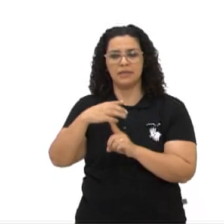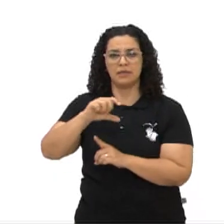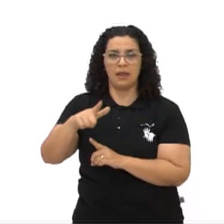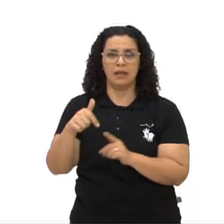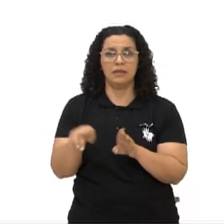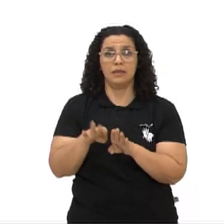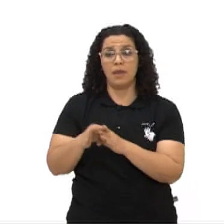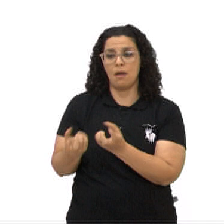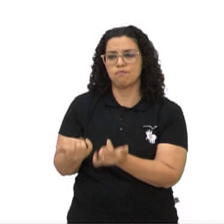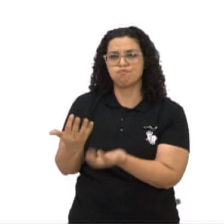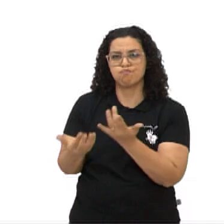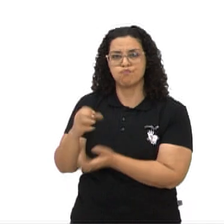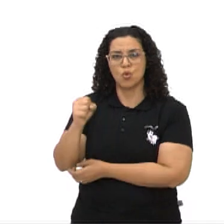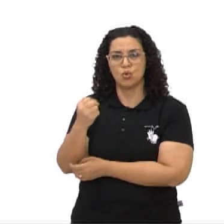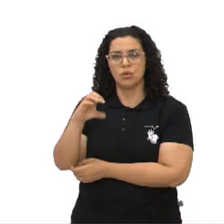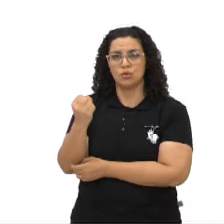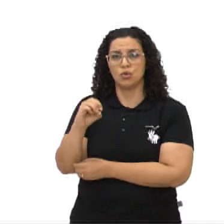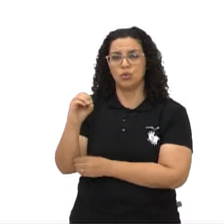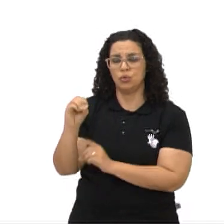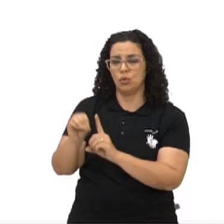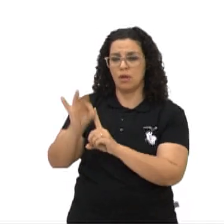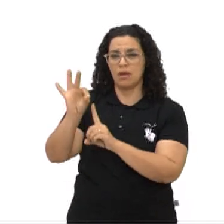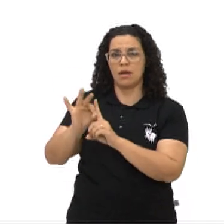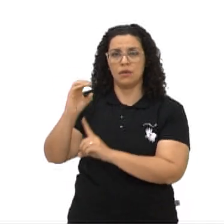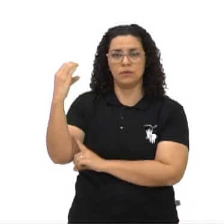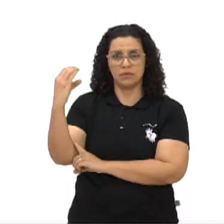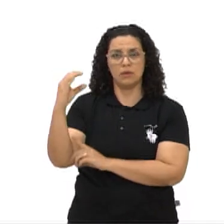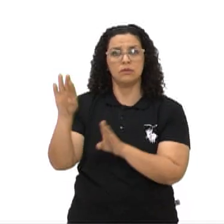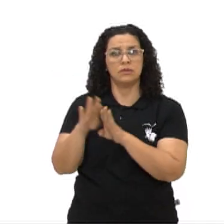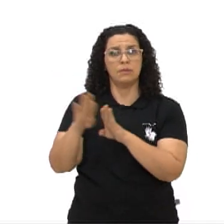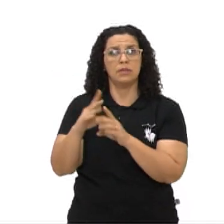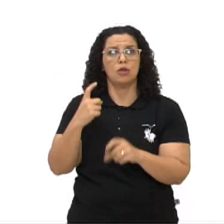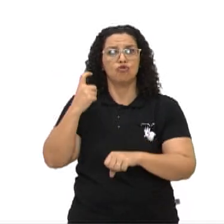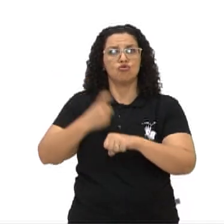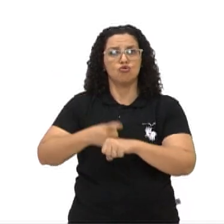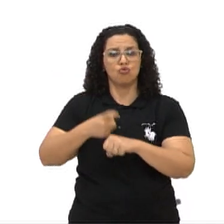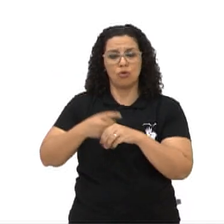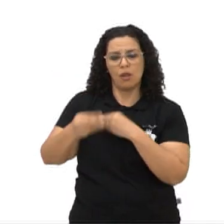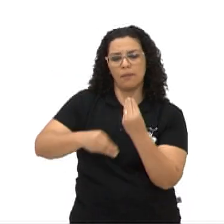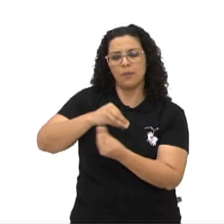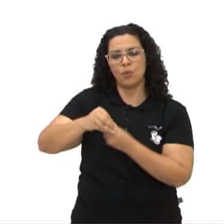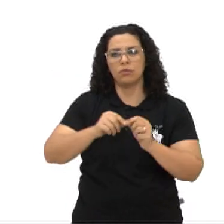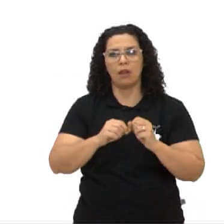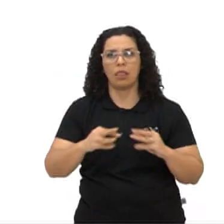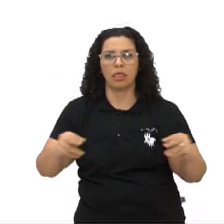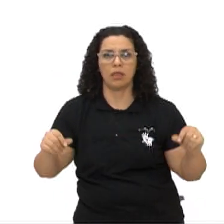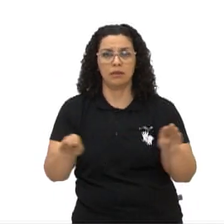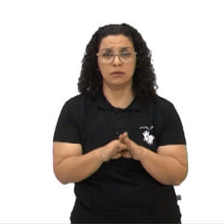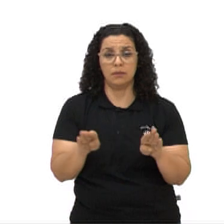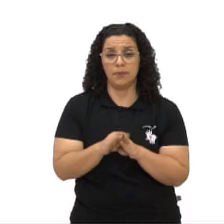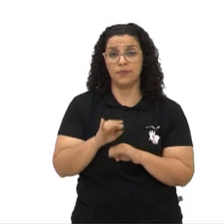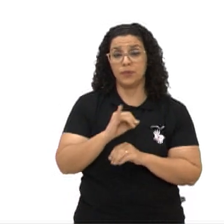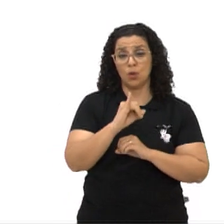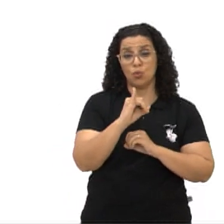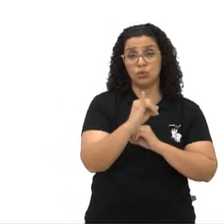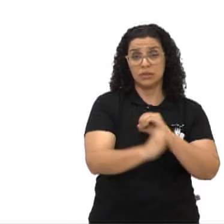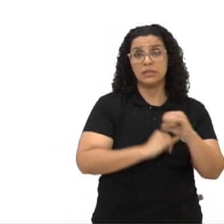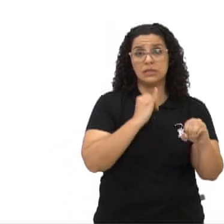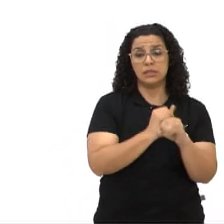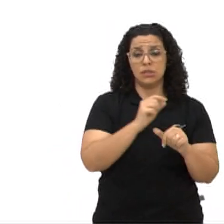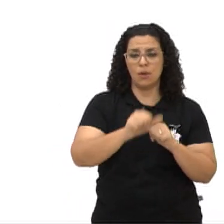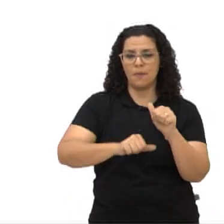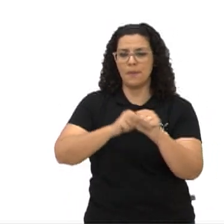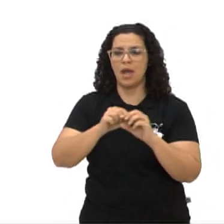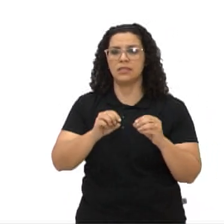Aquecendo a 808 graus Celsius, ele se funde e fica no estado líquido. os íons do Na+, e do Cl passam